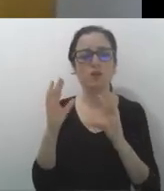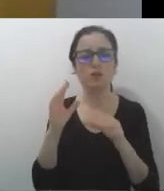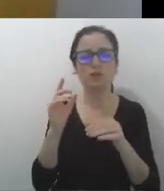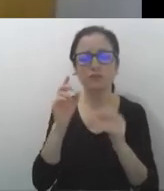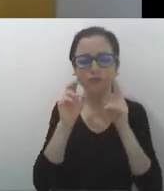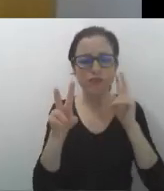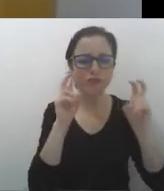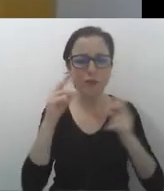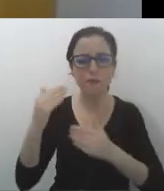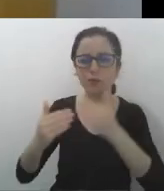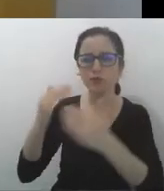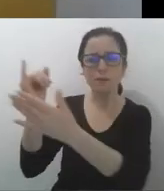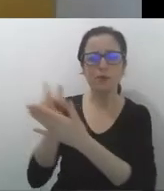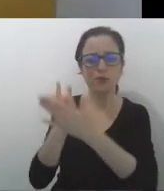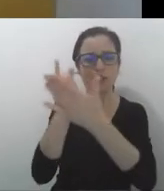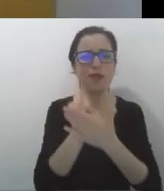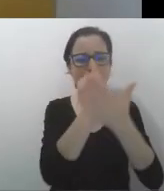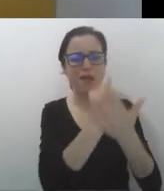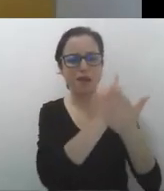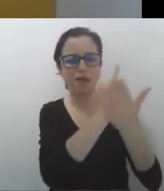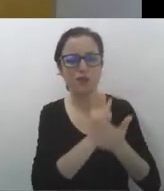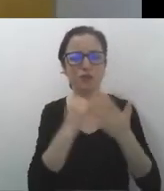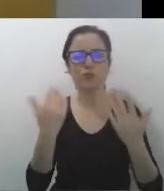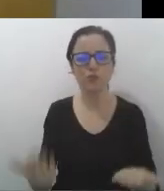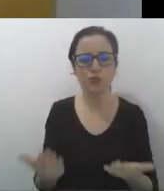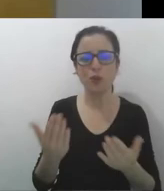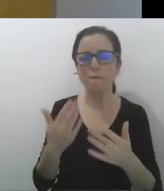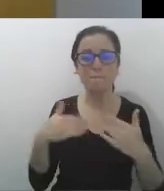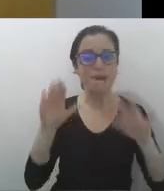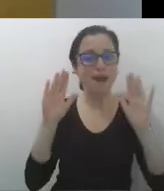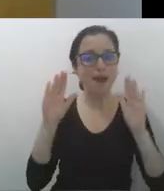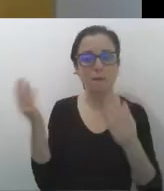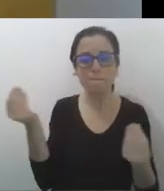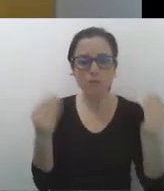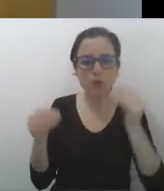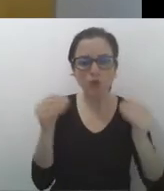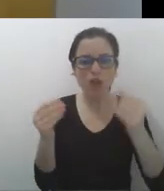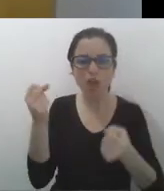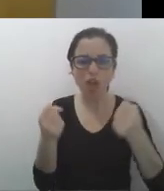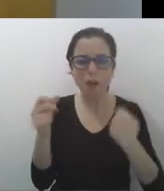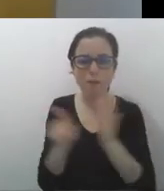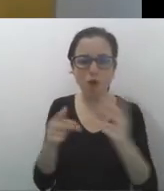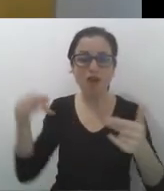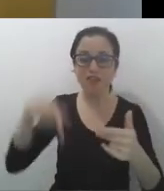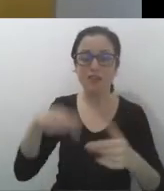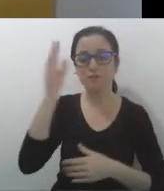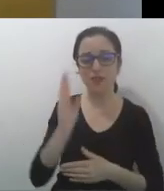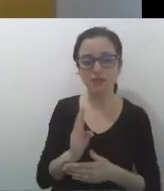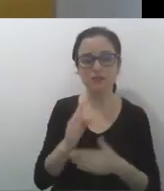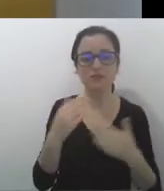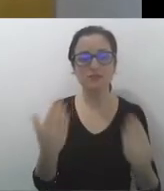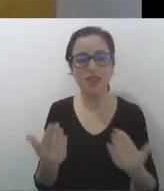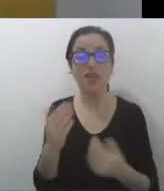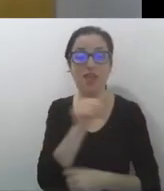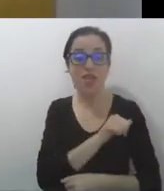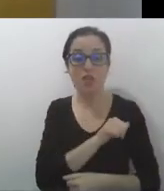de todo aquele processo de importação e, no máximo, de montagem de automóveis aqui no Brasil, que era